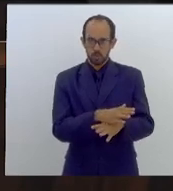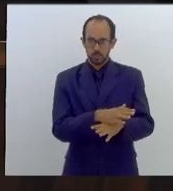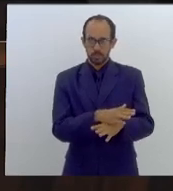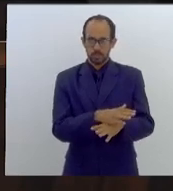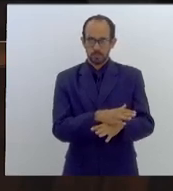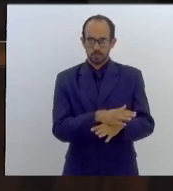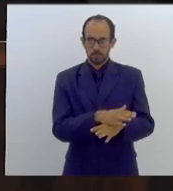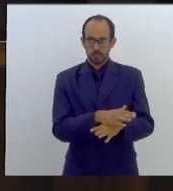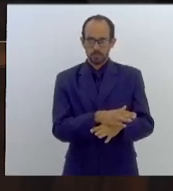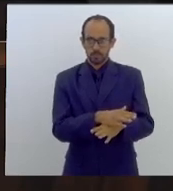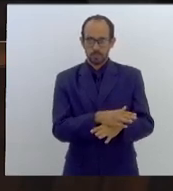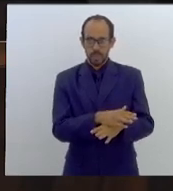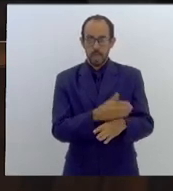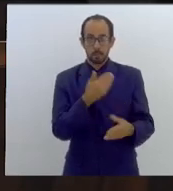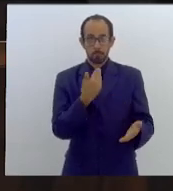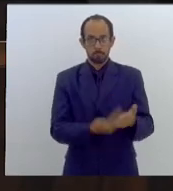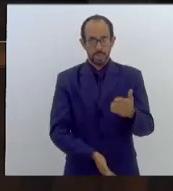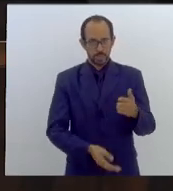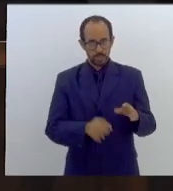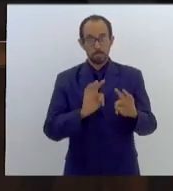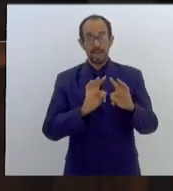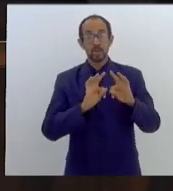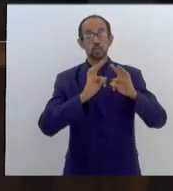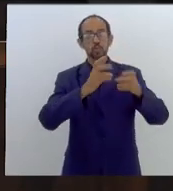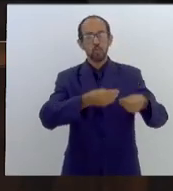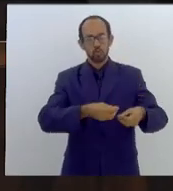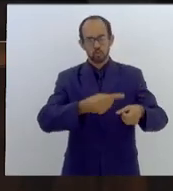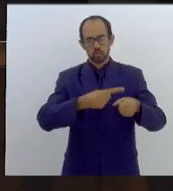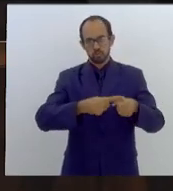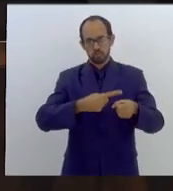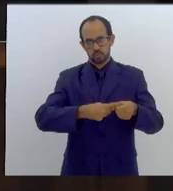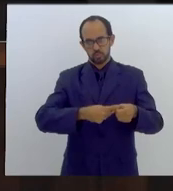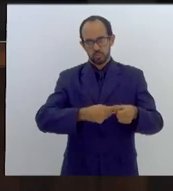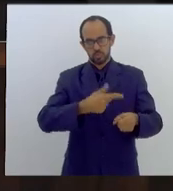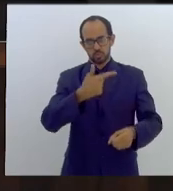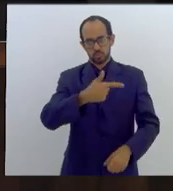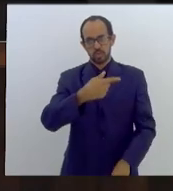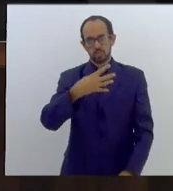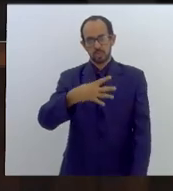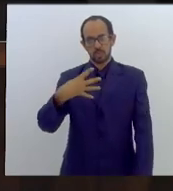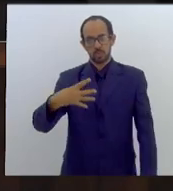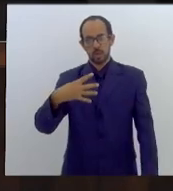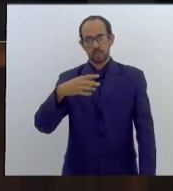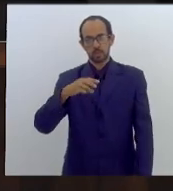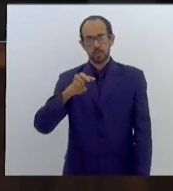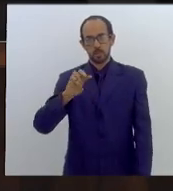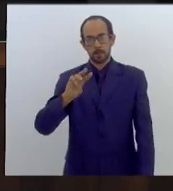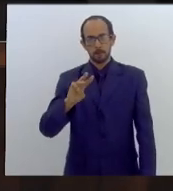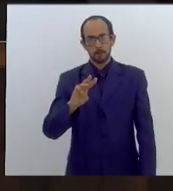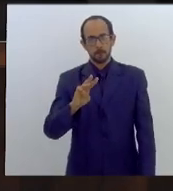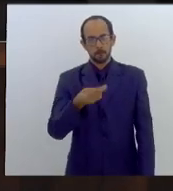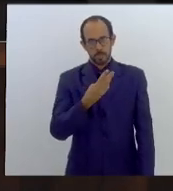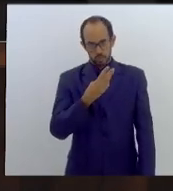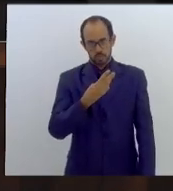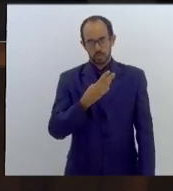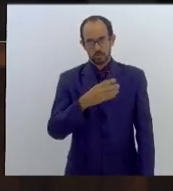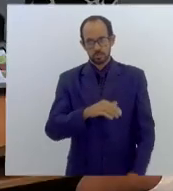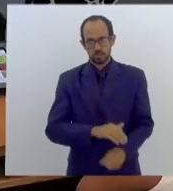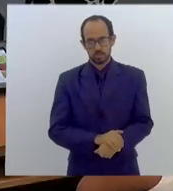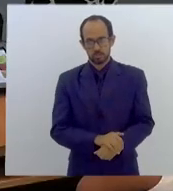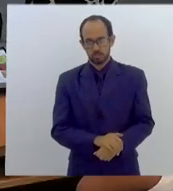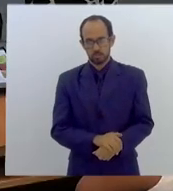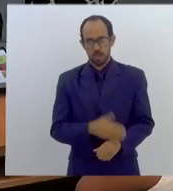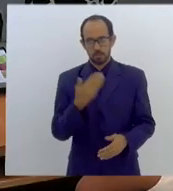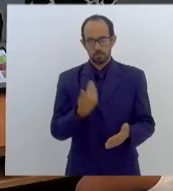senhor. Para todos os municípios do estado, 244 milhões. Perda anual... Para